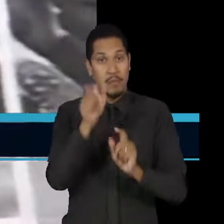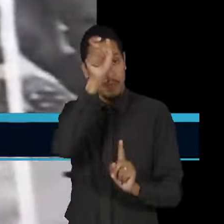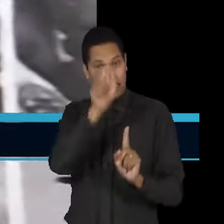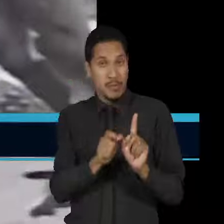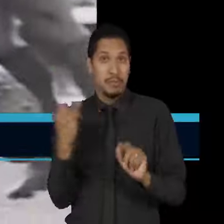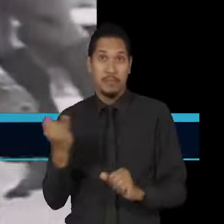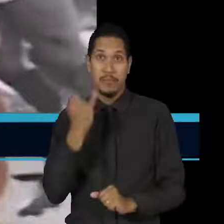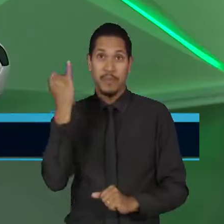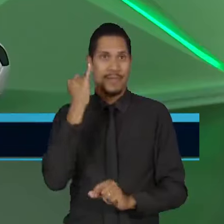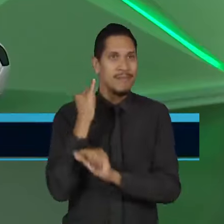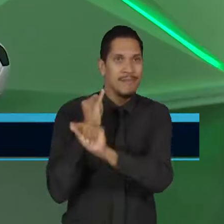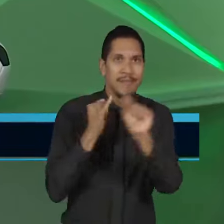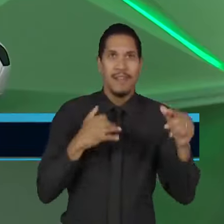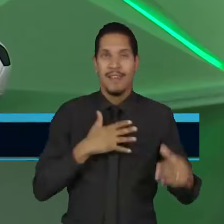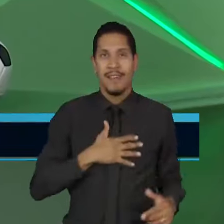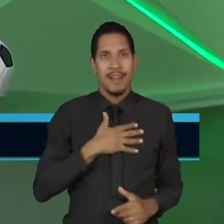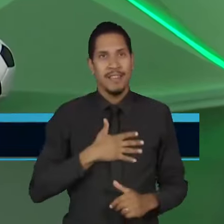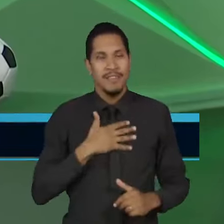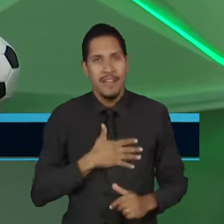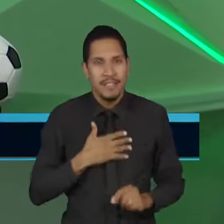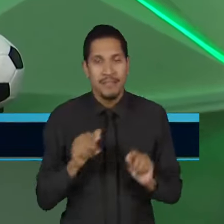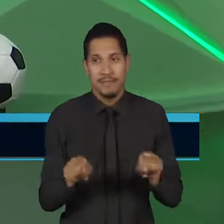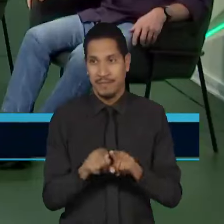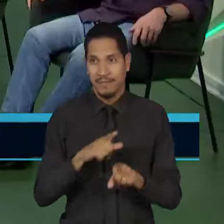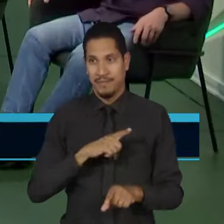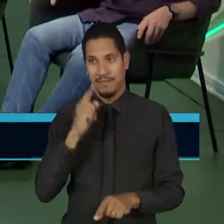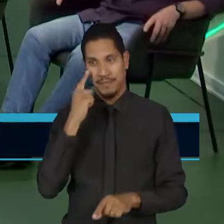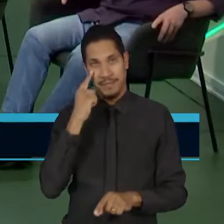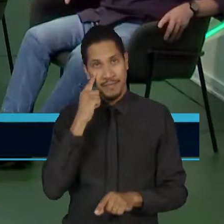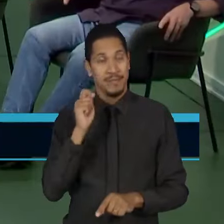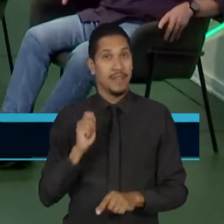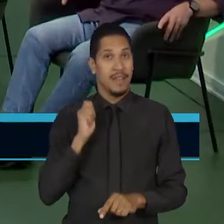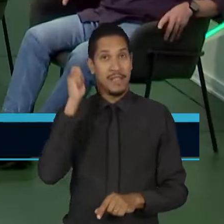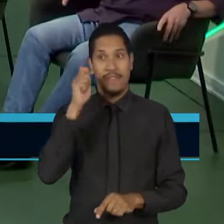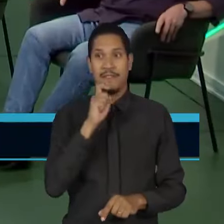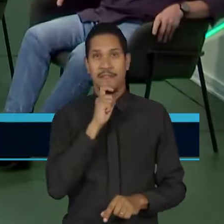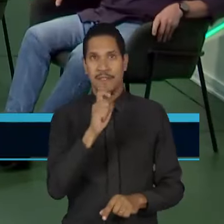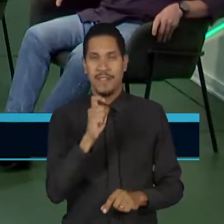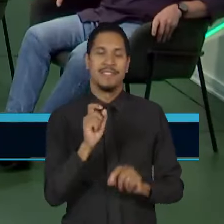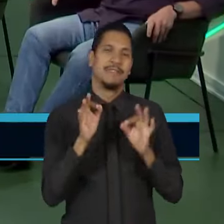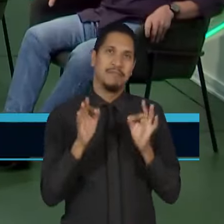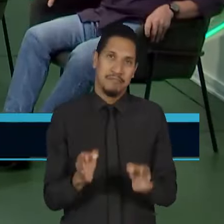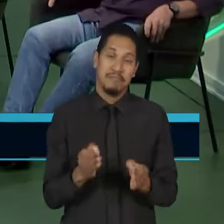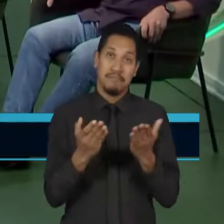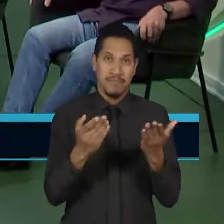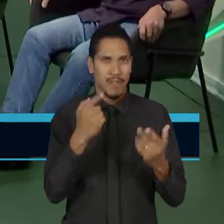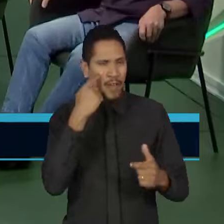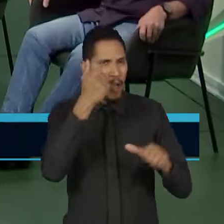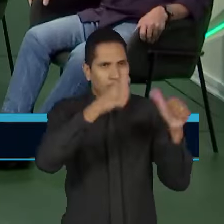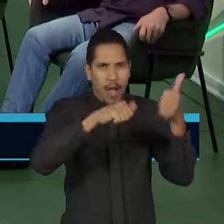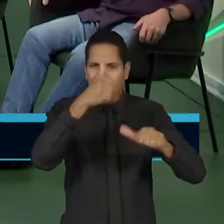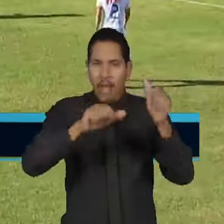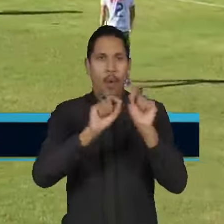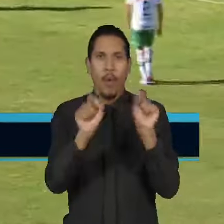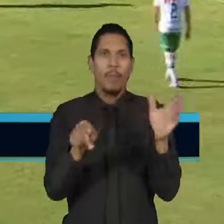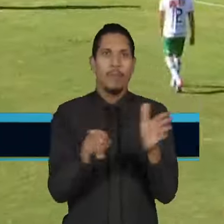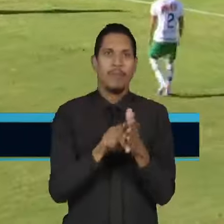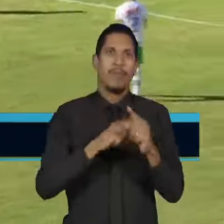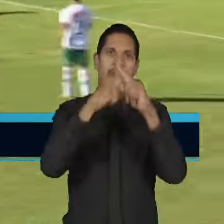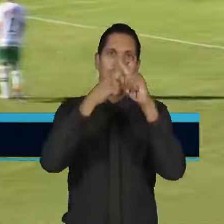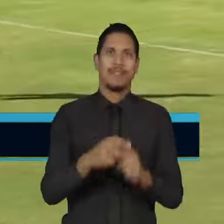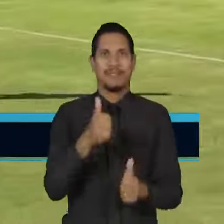alegria dos brasileiros. O Cartão Verde se transformou numa das principais mesas redondas que analisam os campeonatos de futebol.